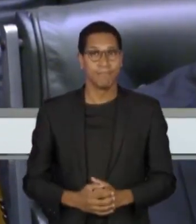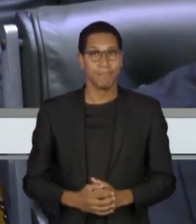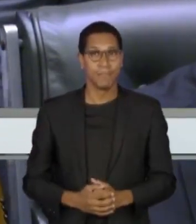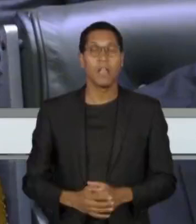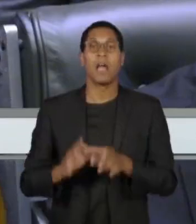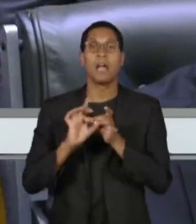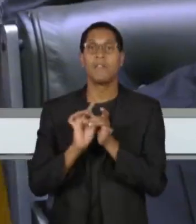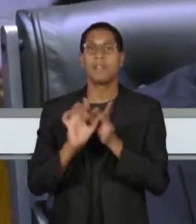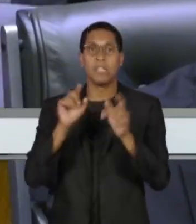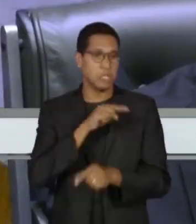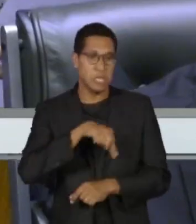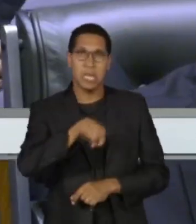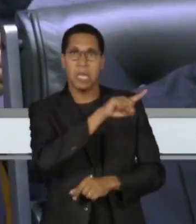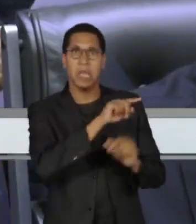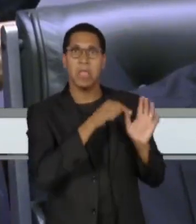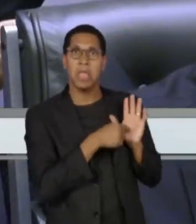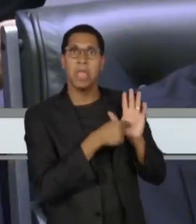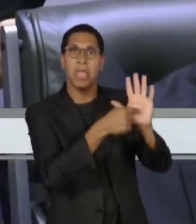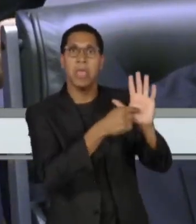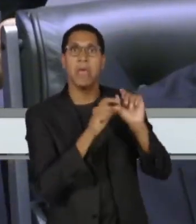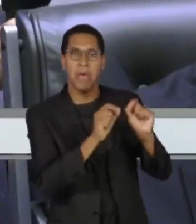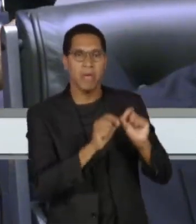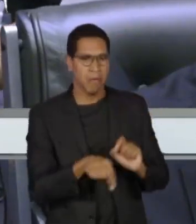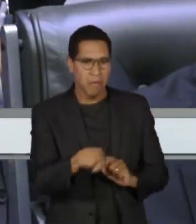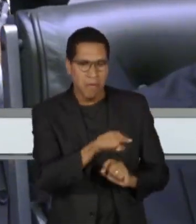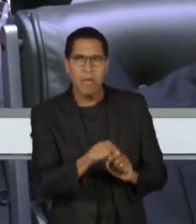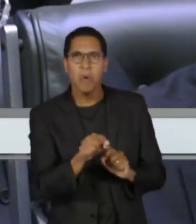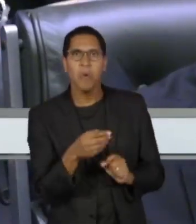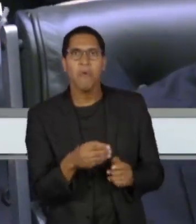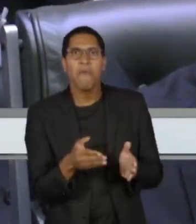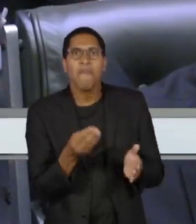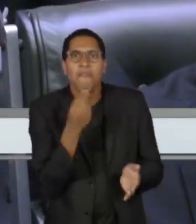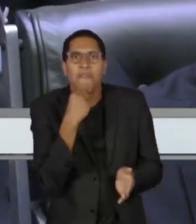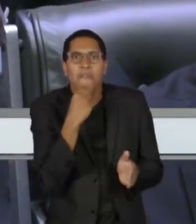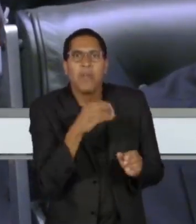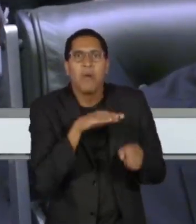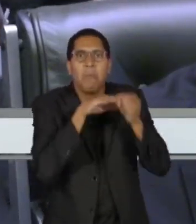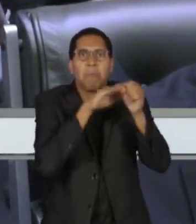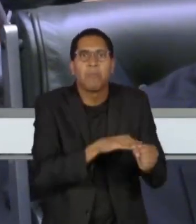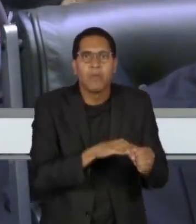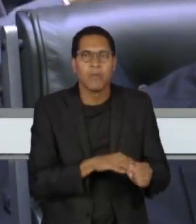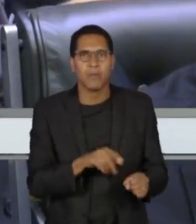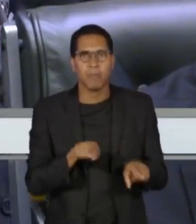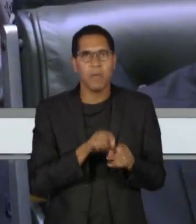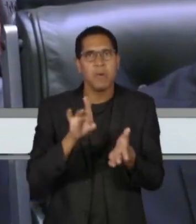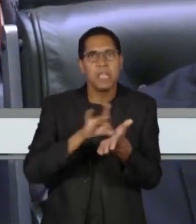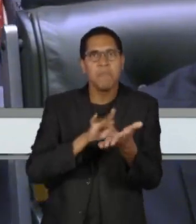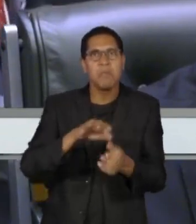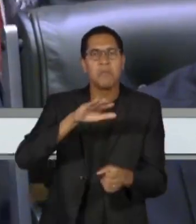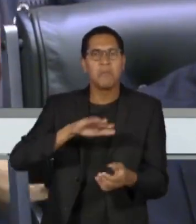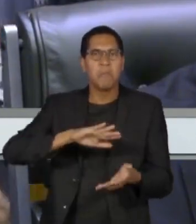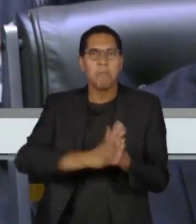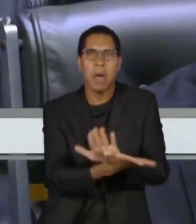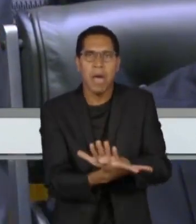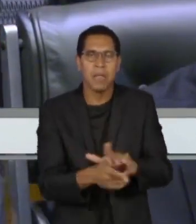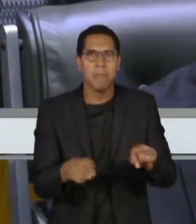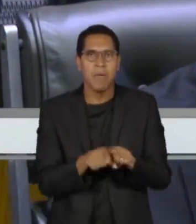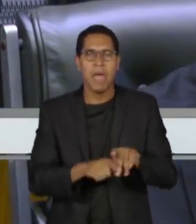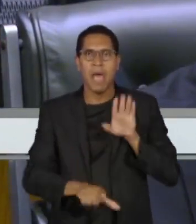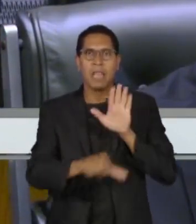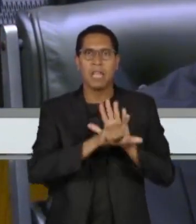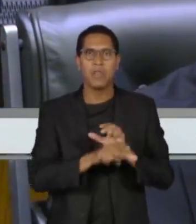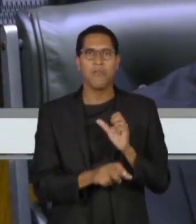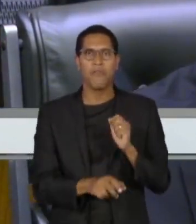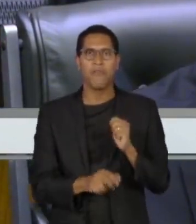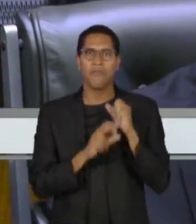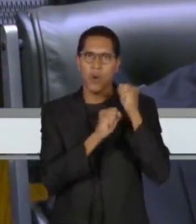A liberdade que eles pregam é a de oprimir o vulnerável, massacrar o oponente e impor a lei do mais forte acima das leis